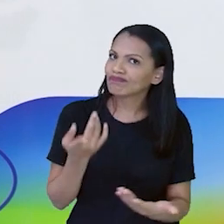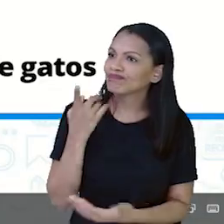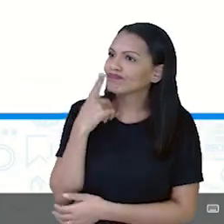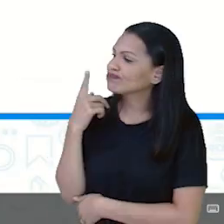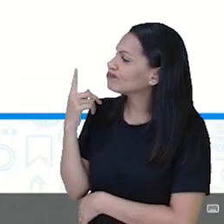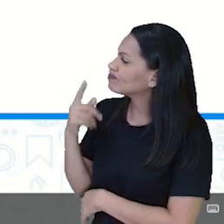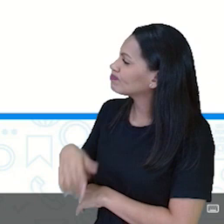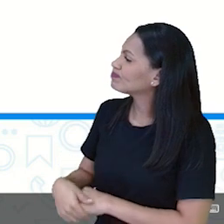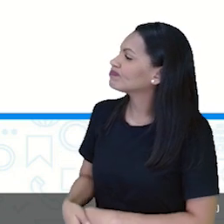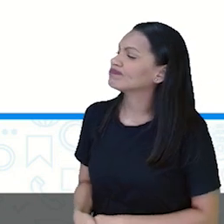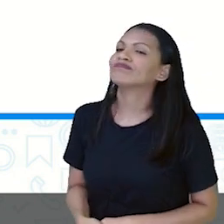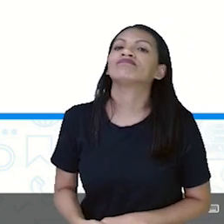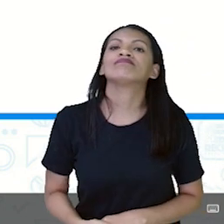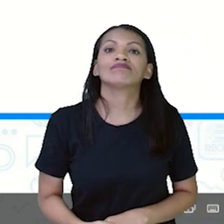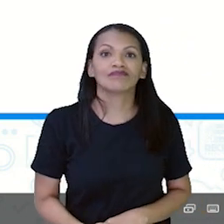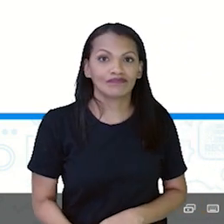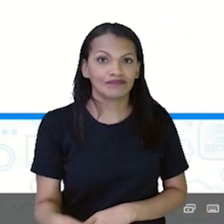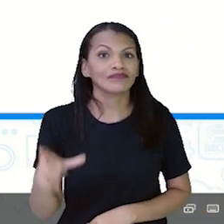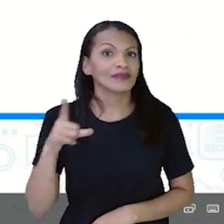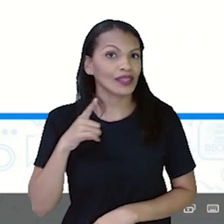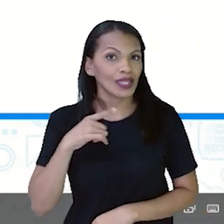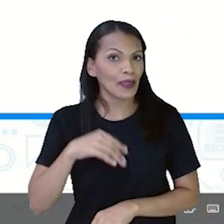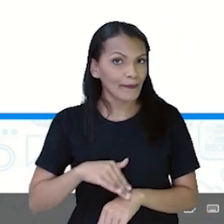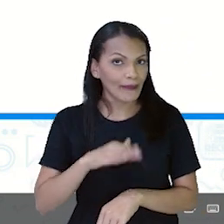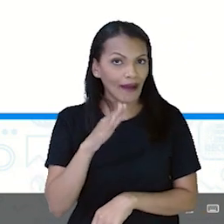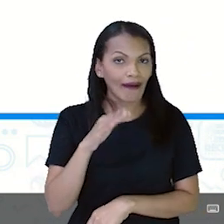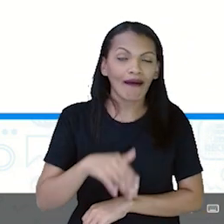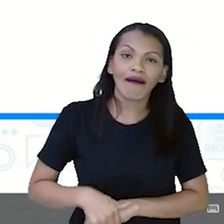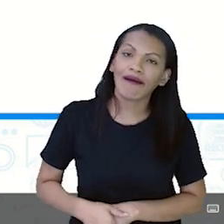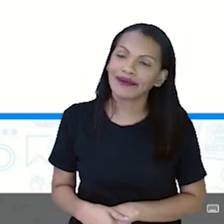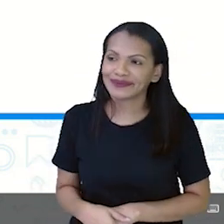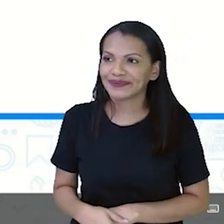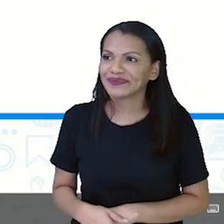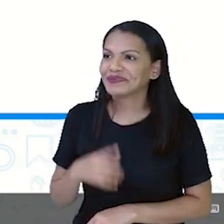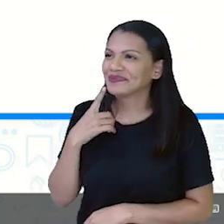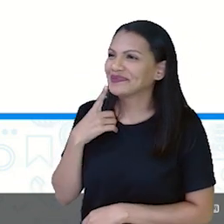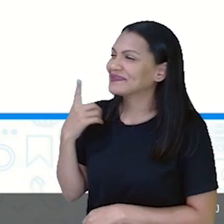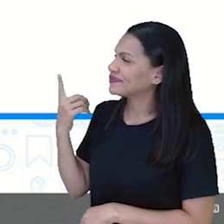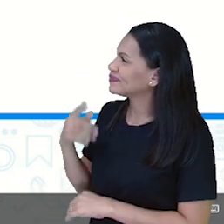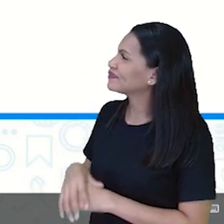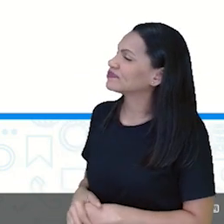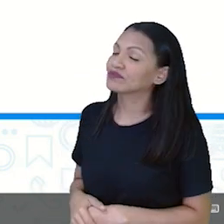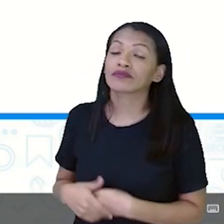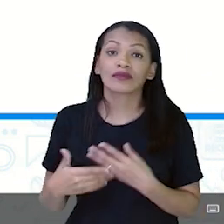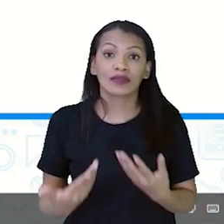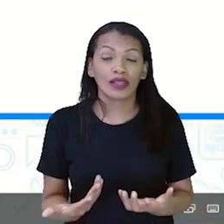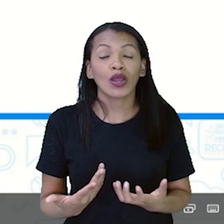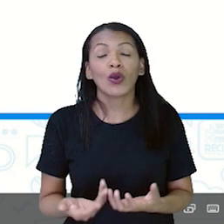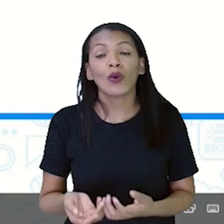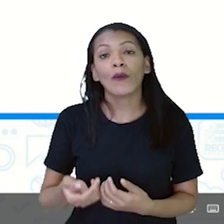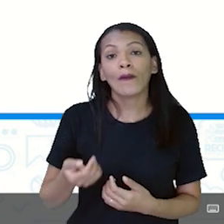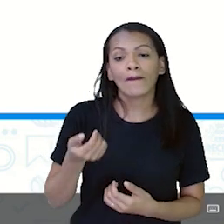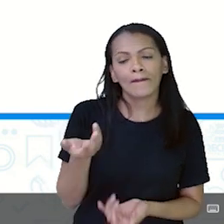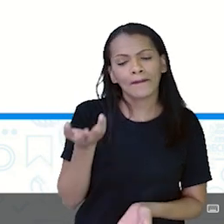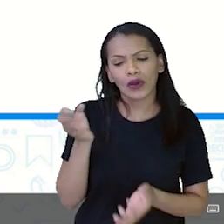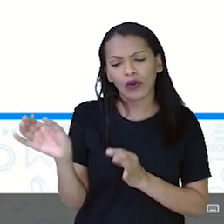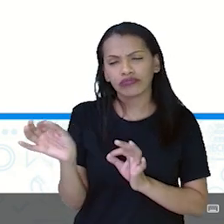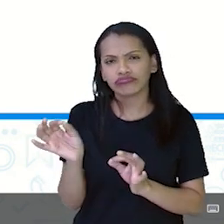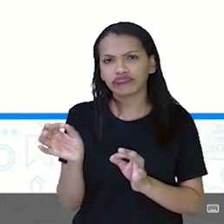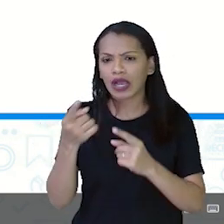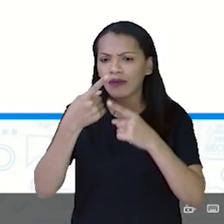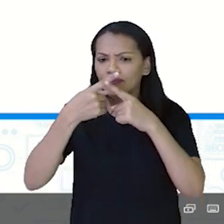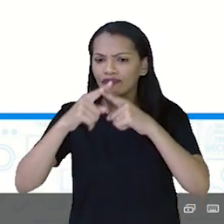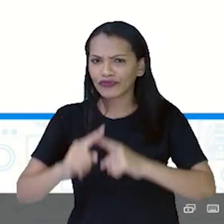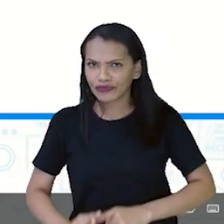ó, Patrulha de Gatos. Tem mais. No campeonato de basquete organizado pela Escola C, os pontos